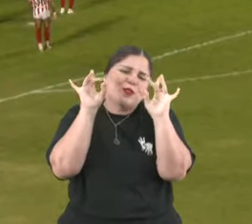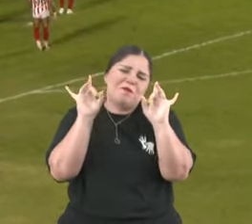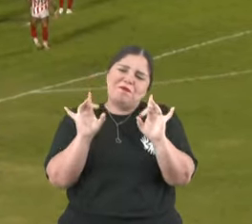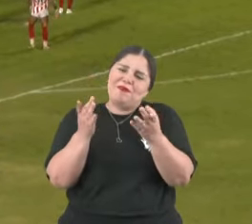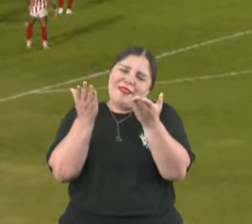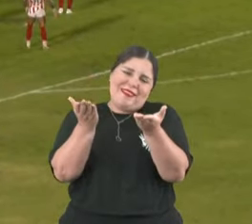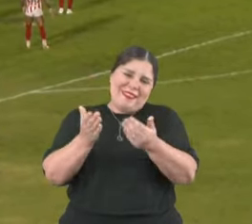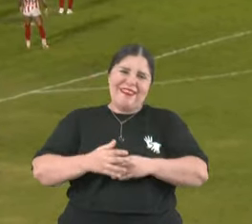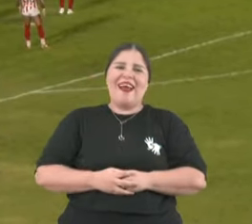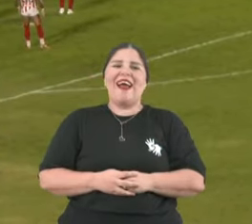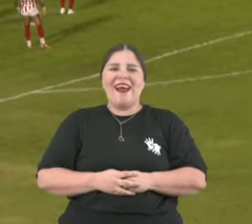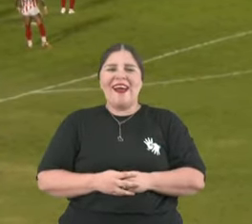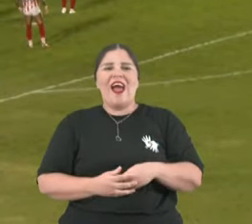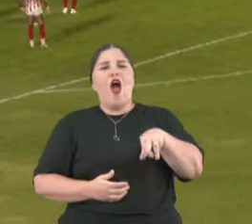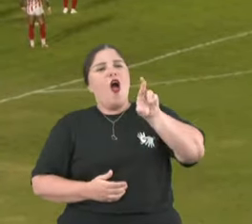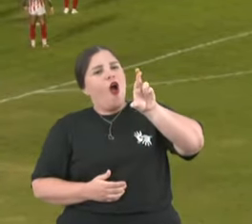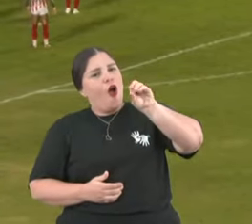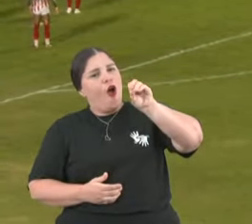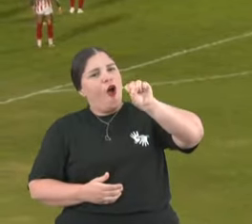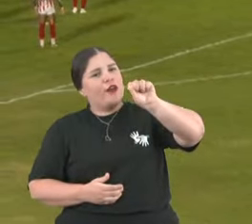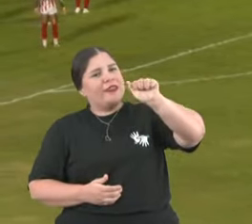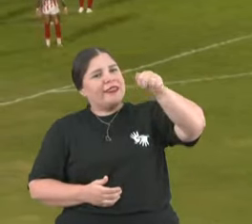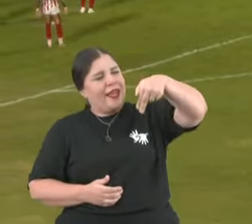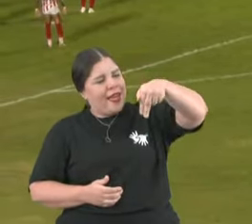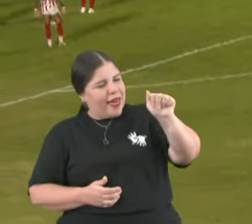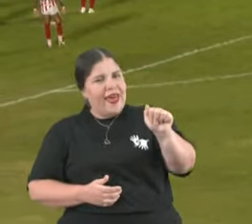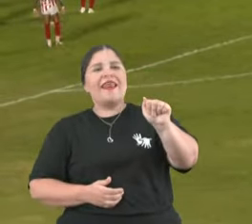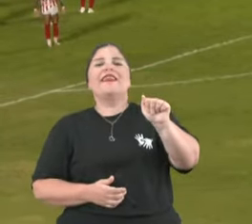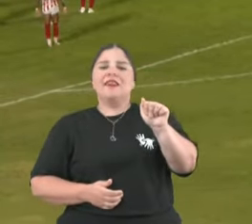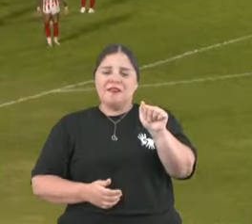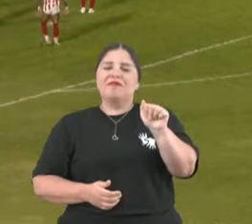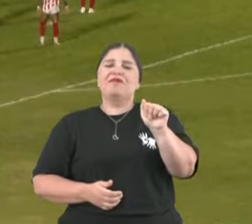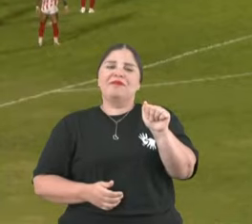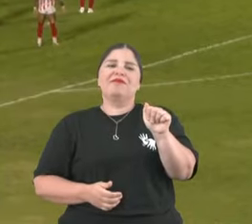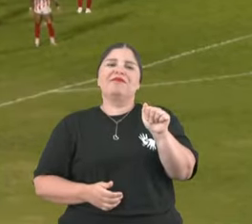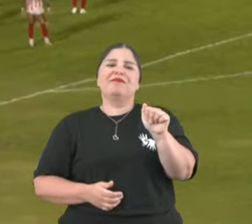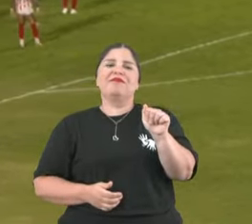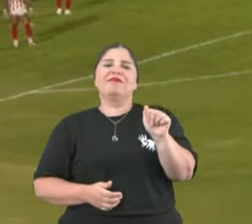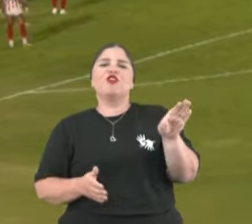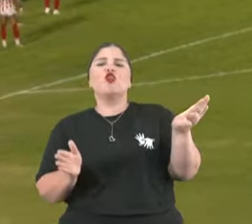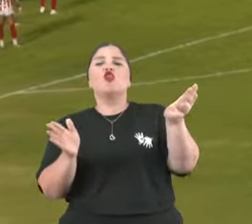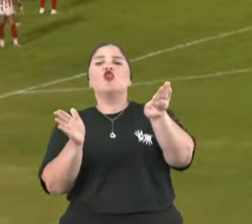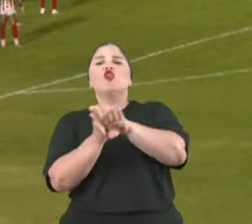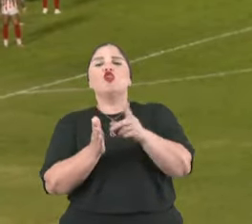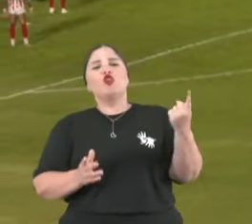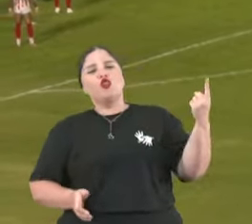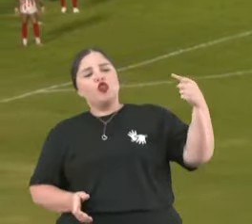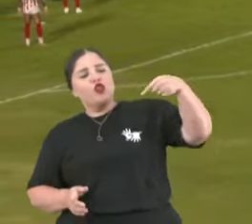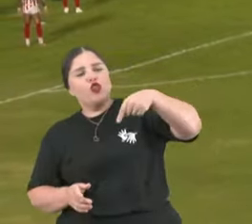Querida Rosana Geda, Luciano Geda. É só Geda. O tempo de chegar na Alemanha e voltar. É ligeiro demais.